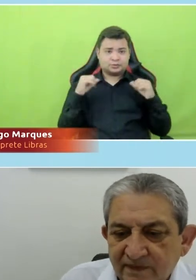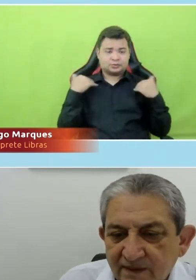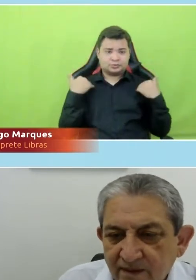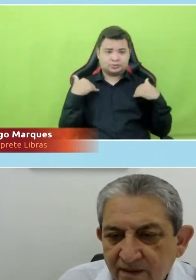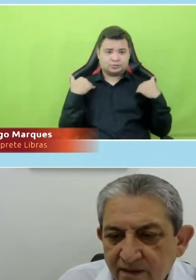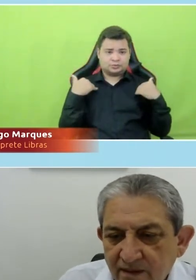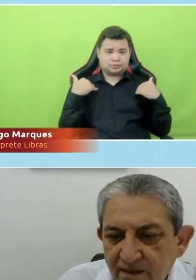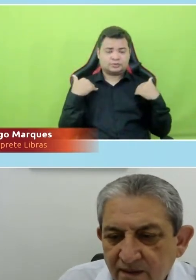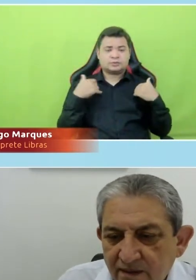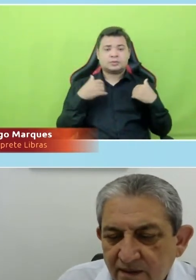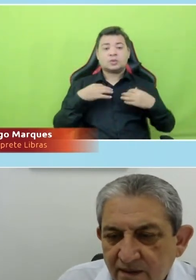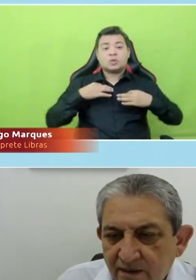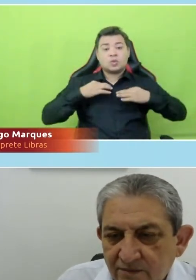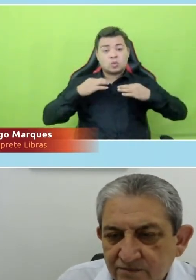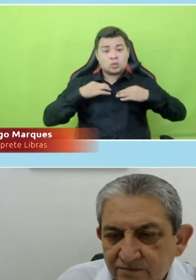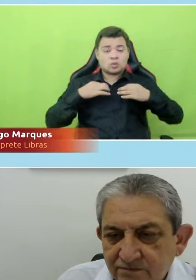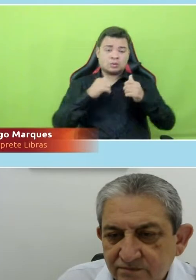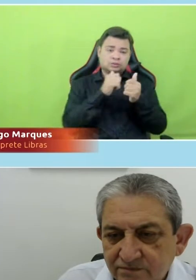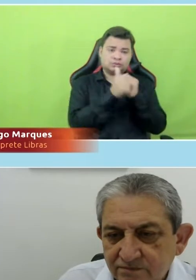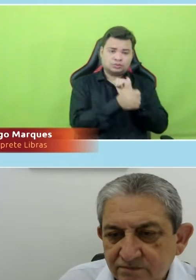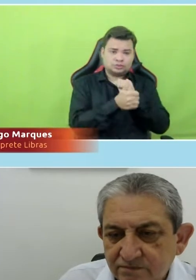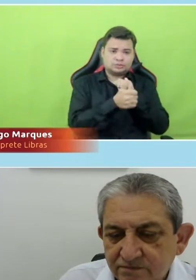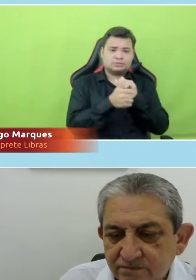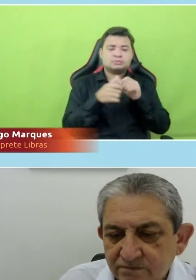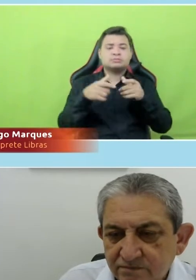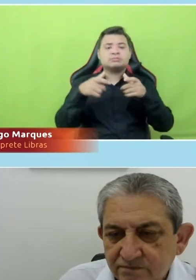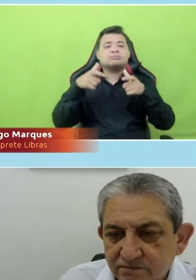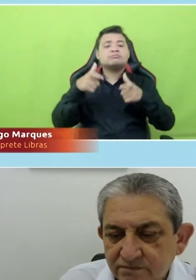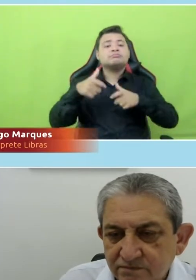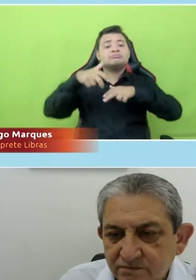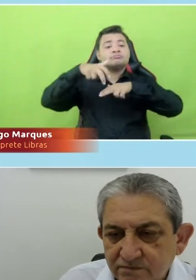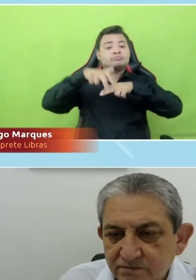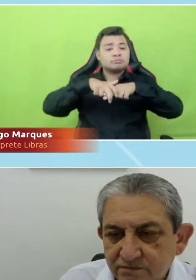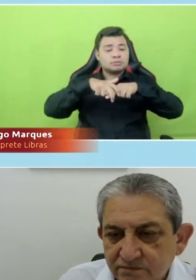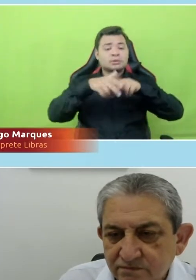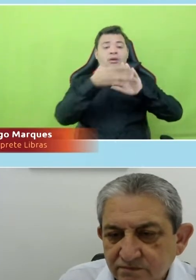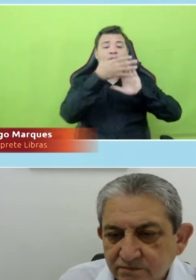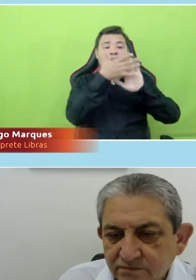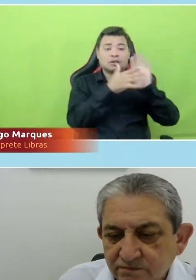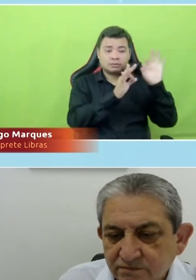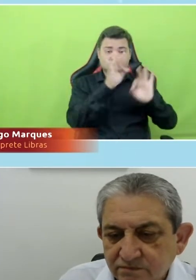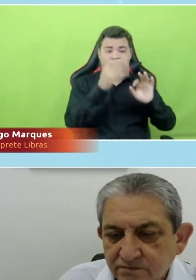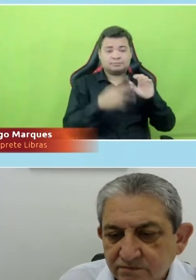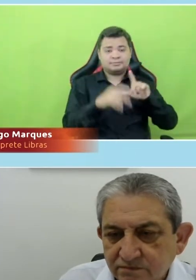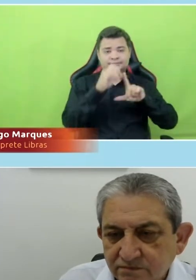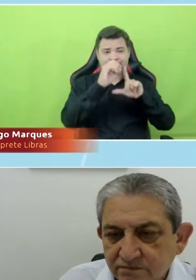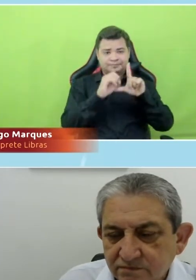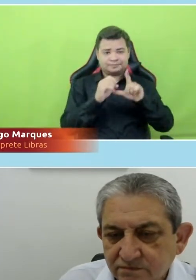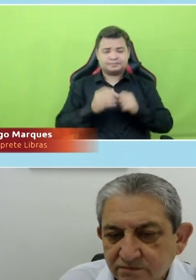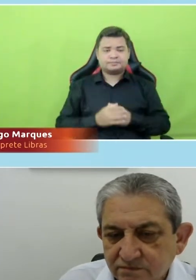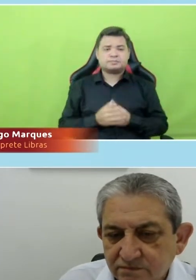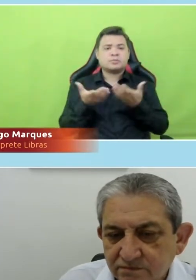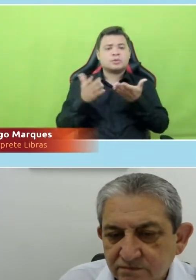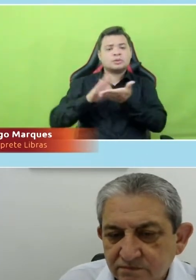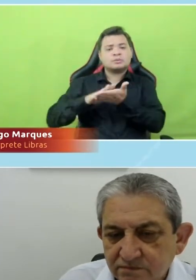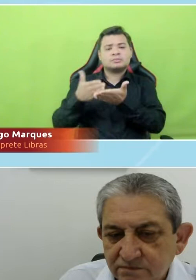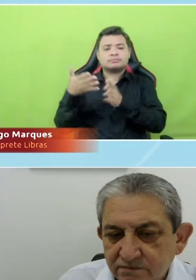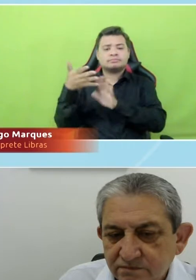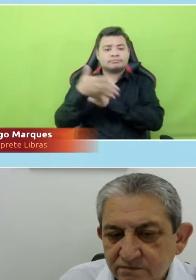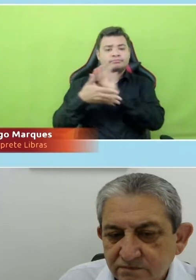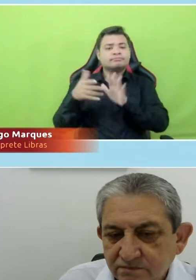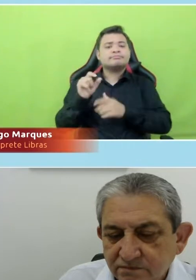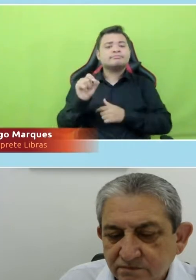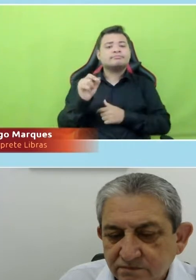roupa jeans e estou sentada aqui na redação da TV UFG. Quem faz a interpretação para Libras no programa de hoje é o